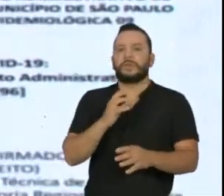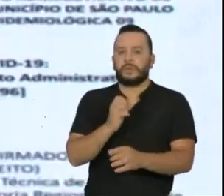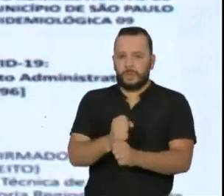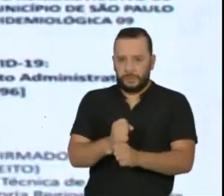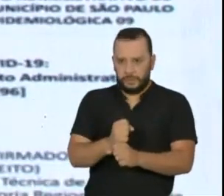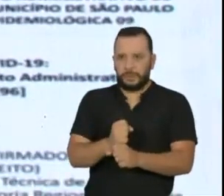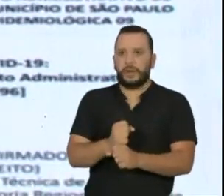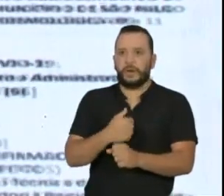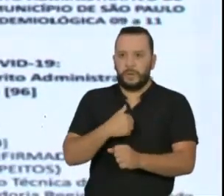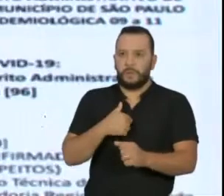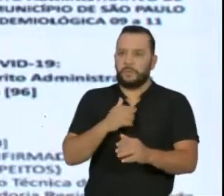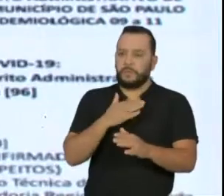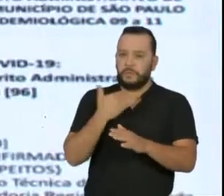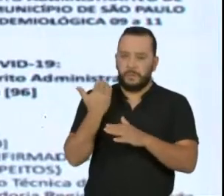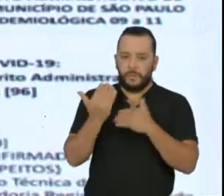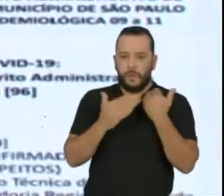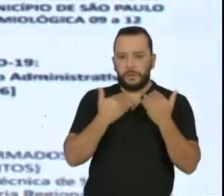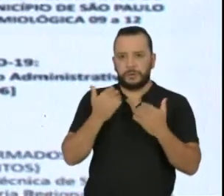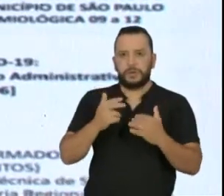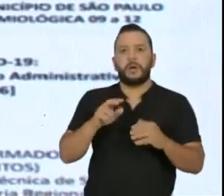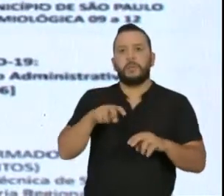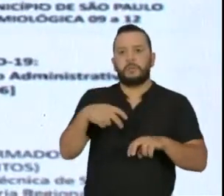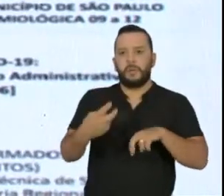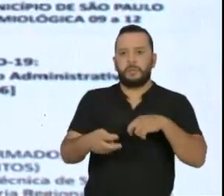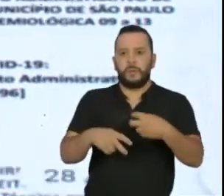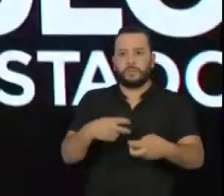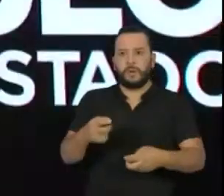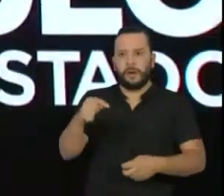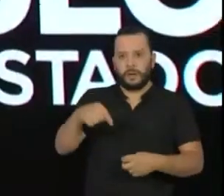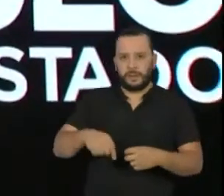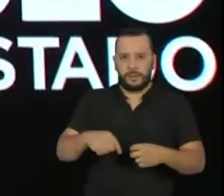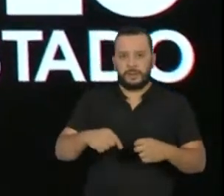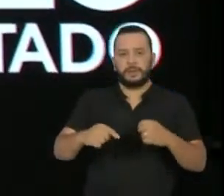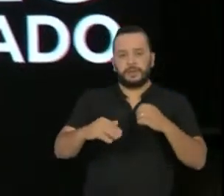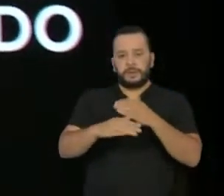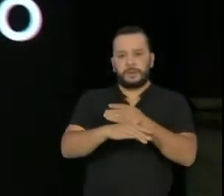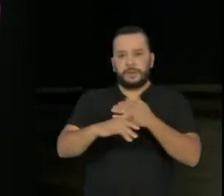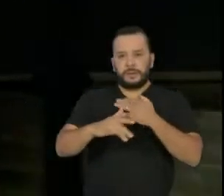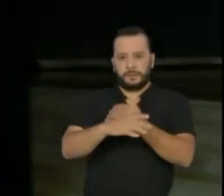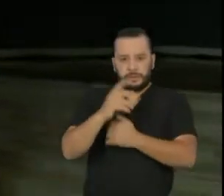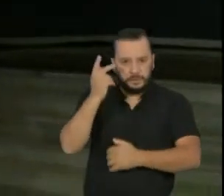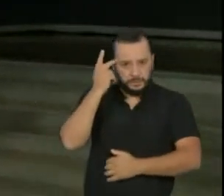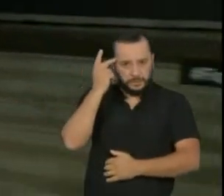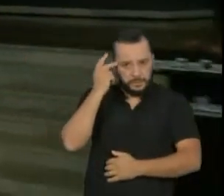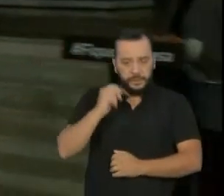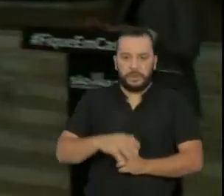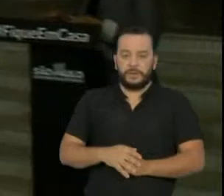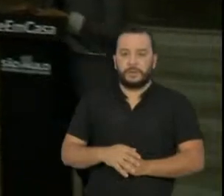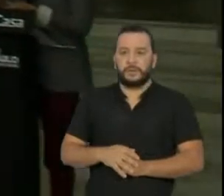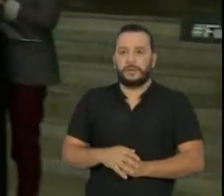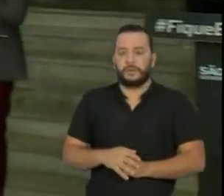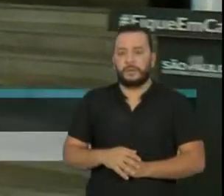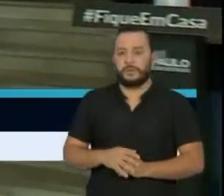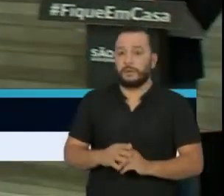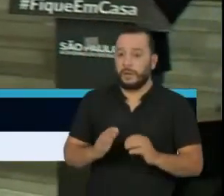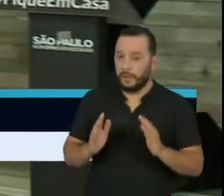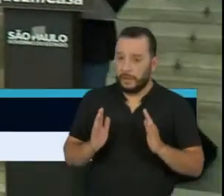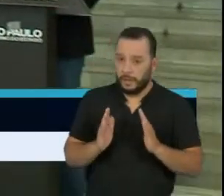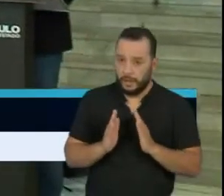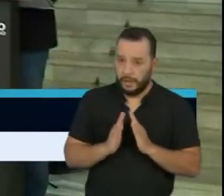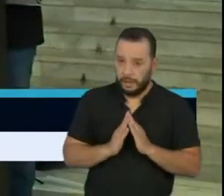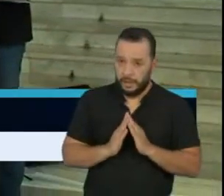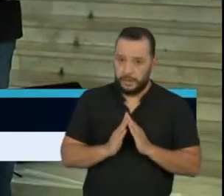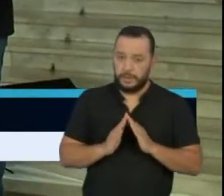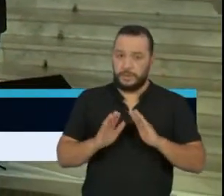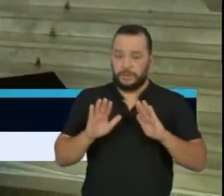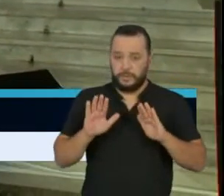casos de óbitos aqui na cidade de São Paulo. O isolamento social é